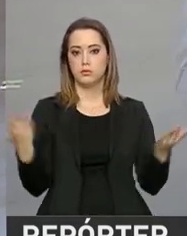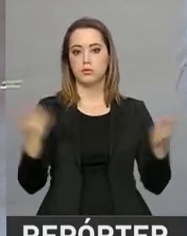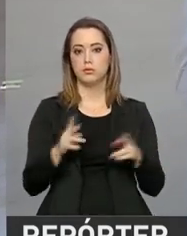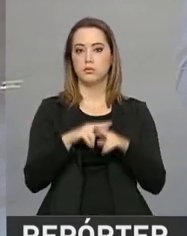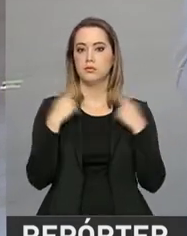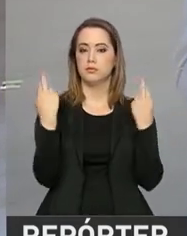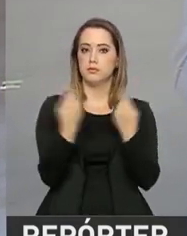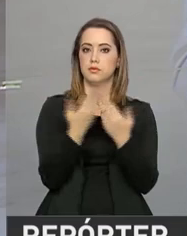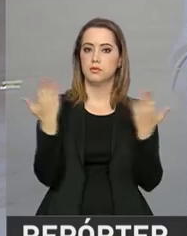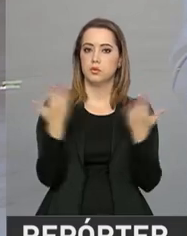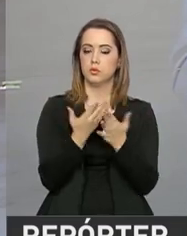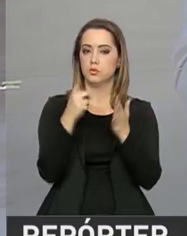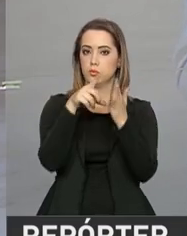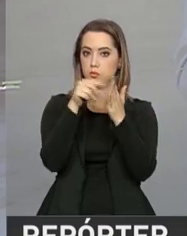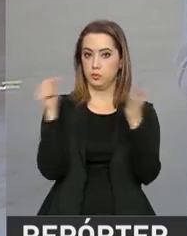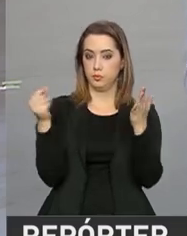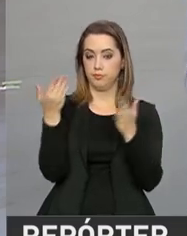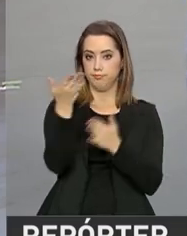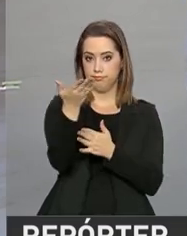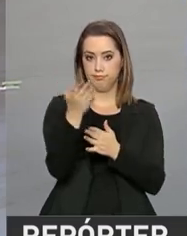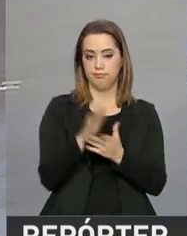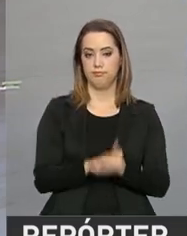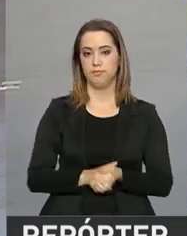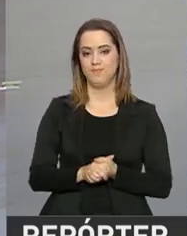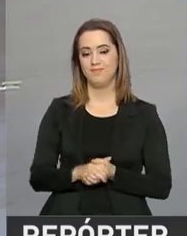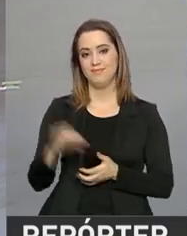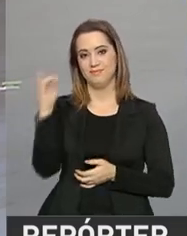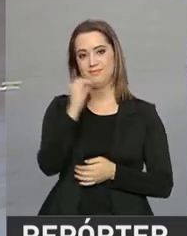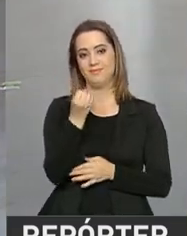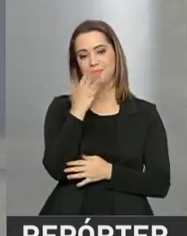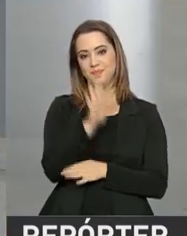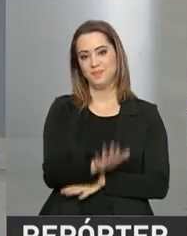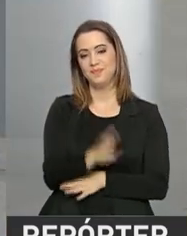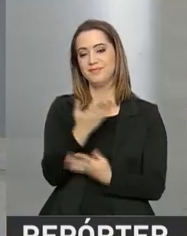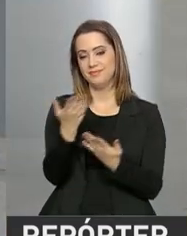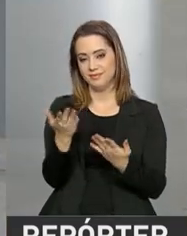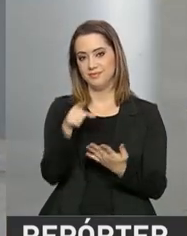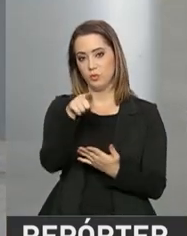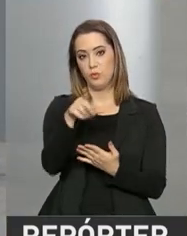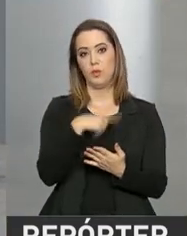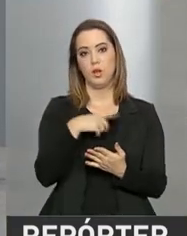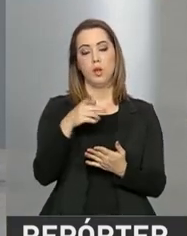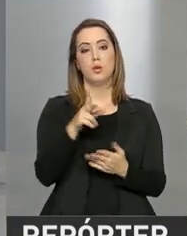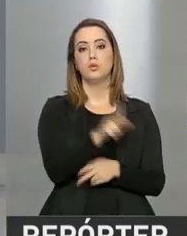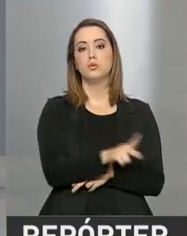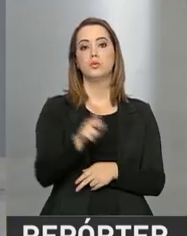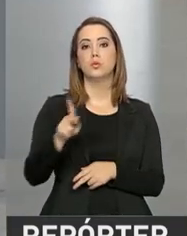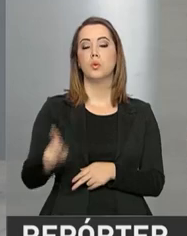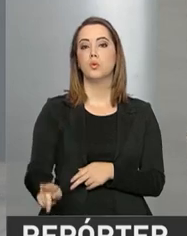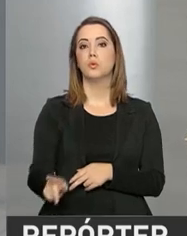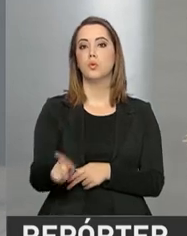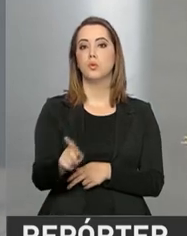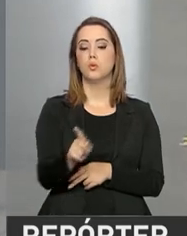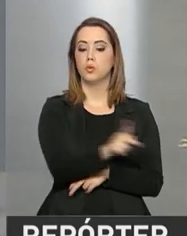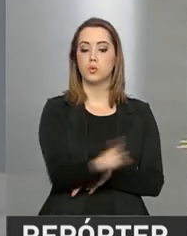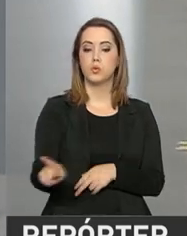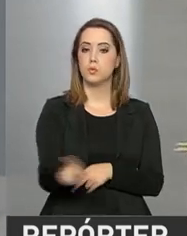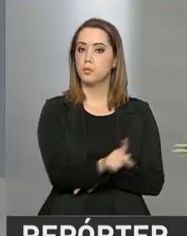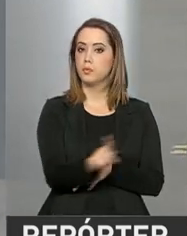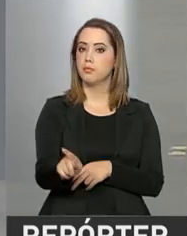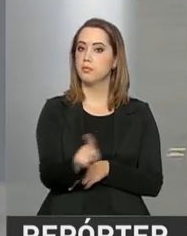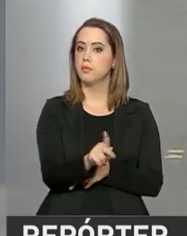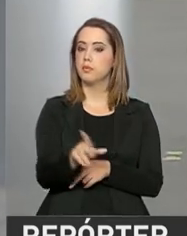aconteceu no Palácio Planalto. Oi, Paulo. Boa tarde, Leandro. Os presidentes dos Tribunais de Contas Estaduais vieram aqui ao Palácio do